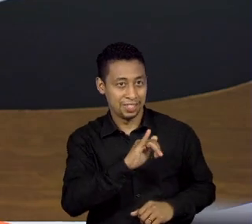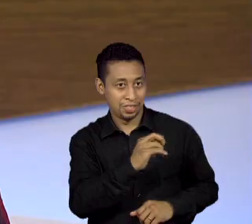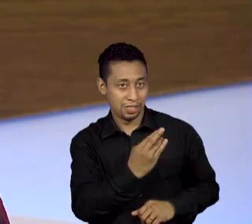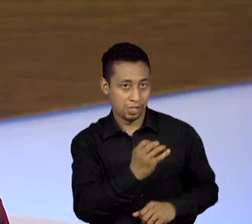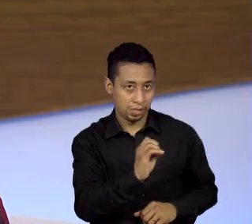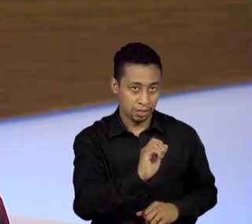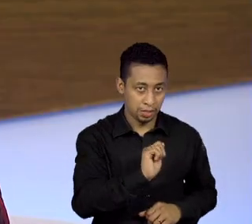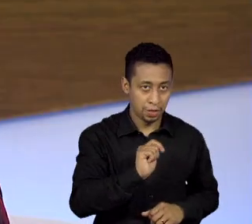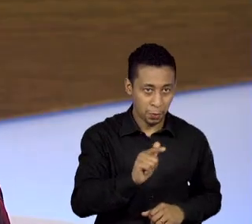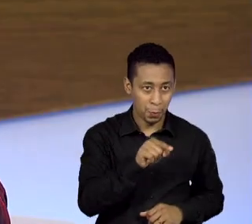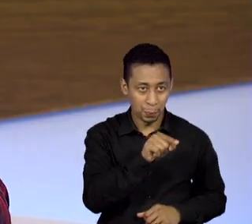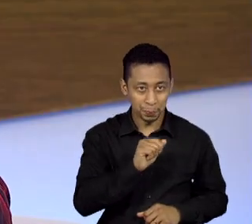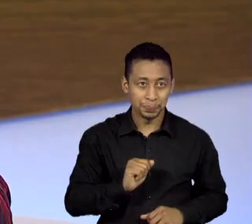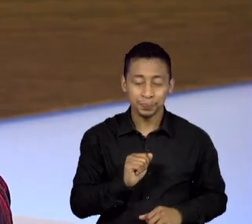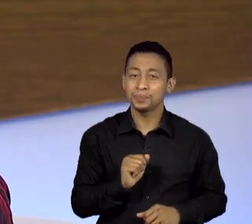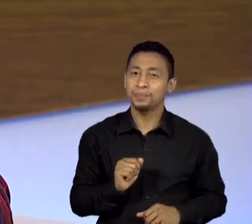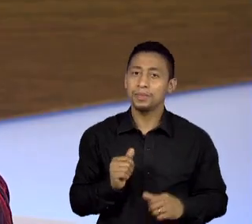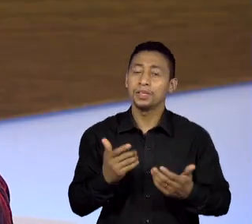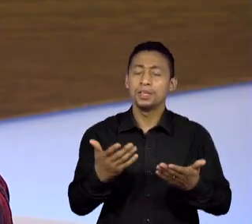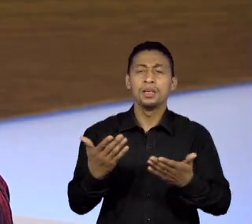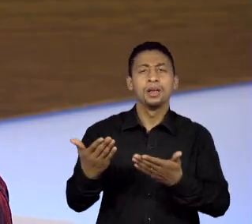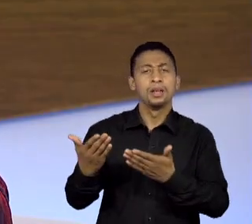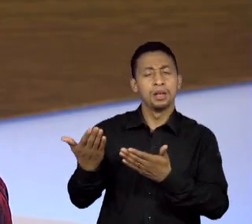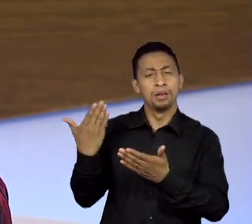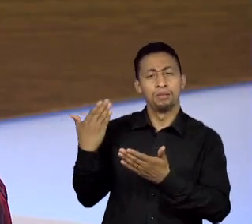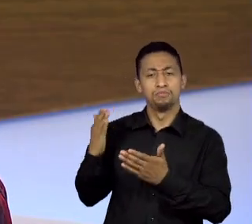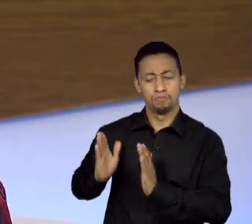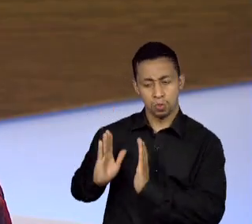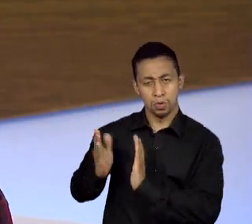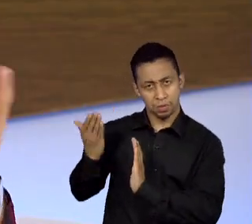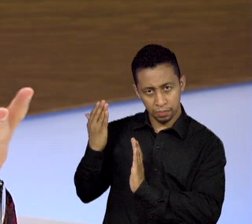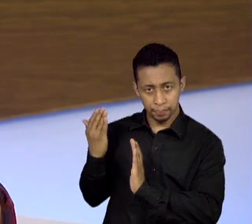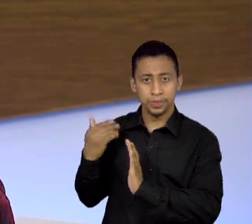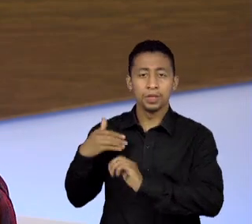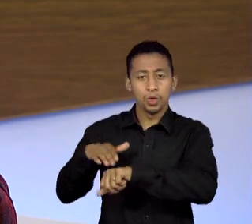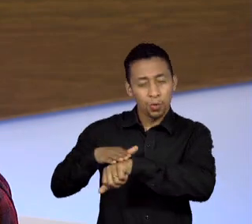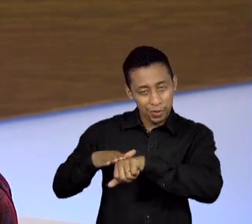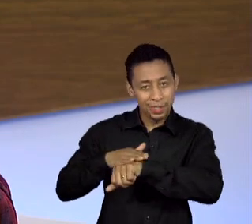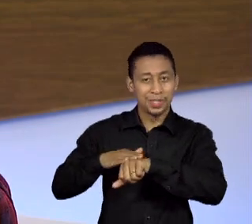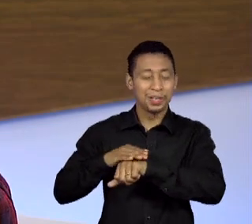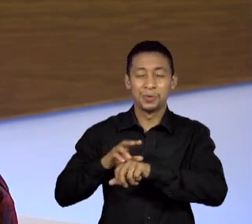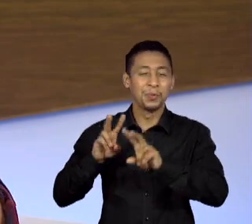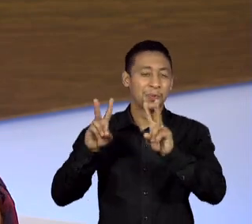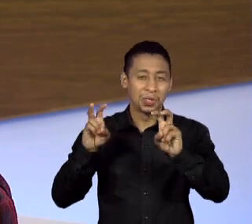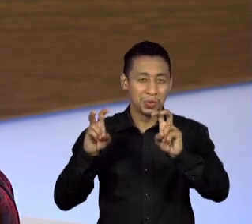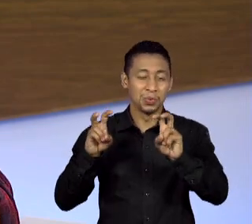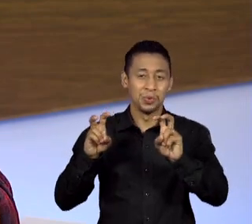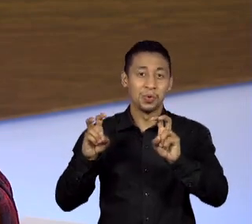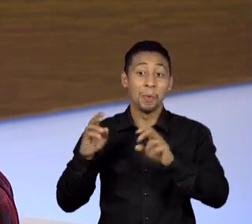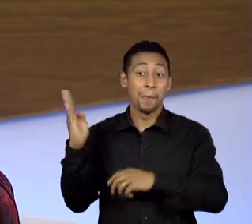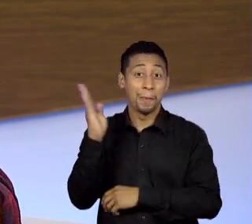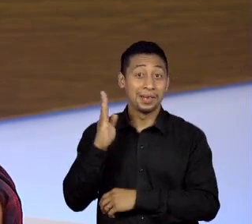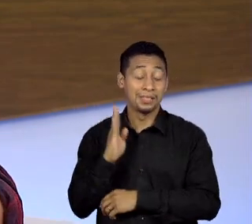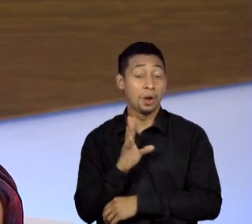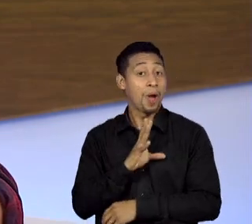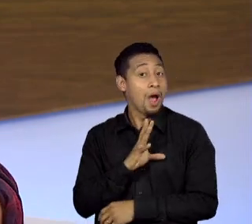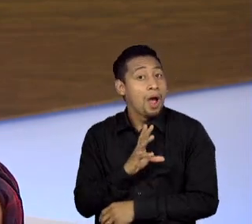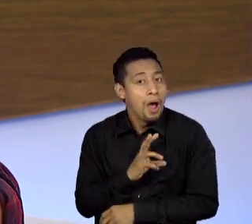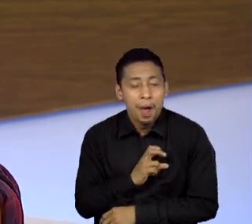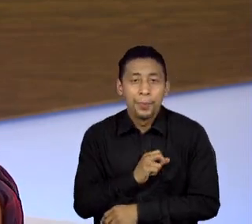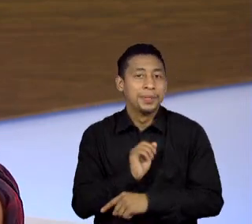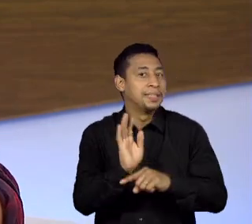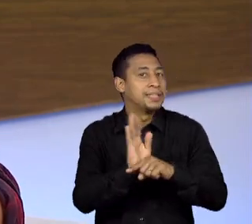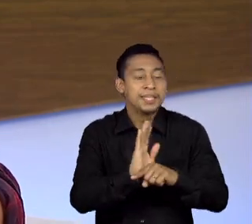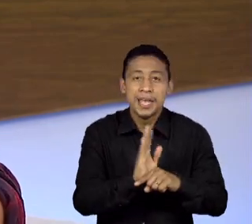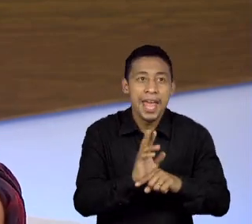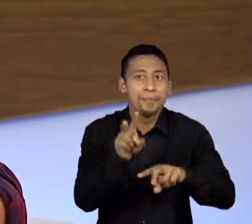Eu queria retomar um assunto do bloco anterior, que é sobre o amor do brasileiro pela dramaturgia, pelo audiovisual.